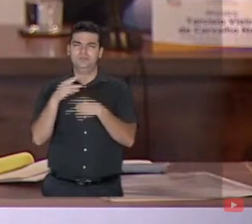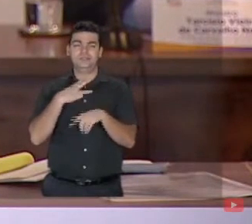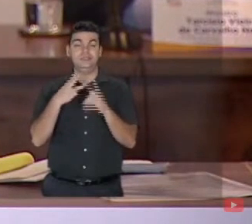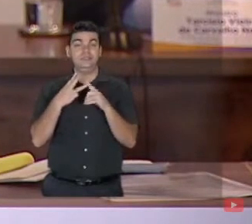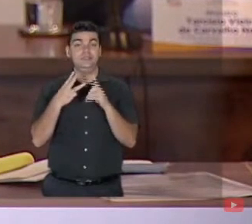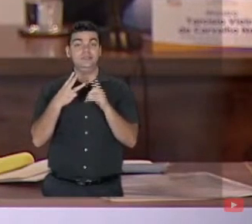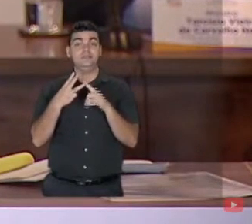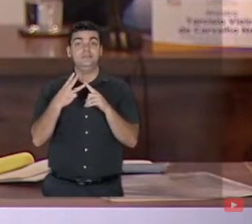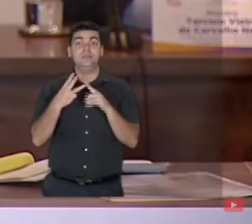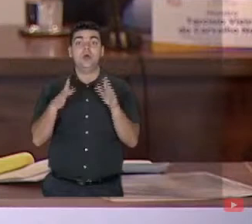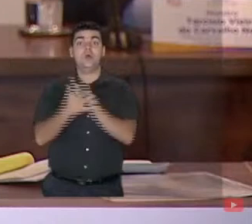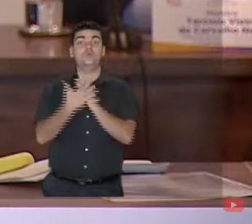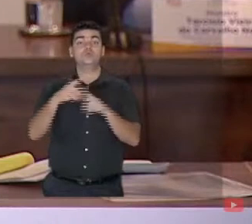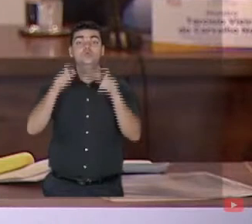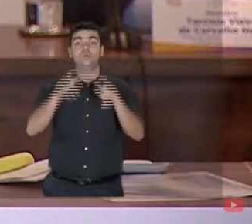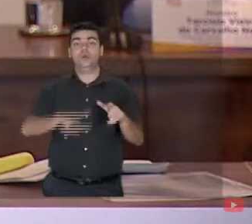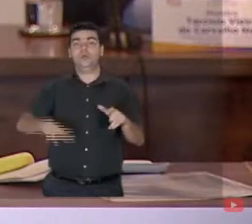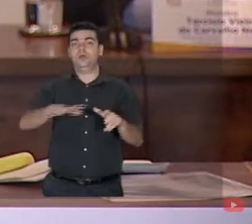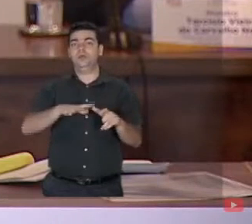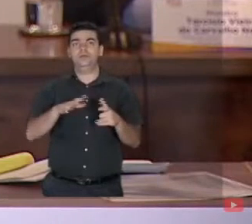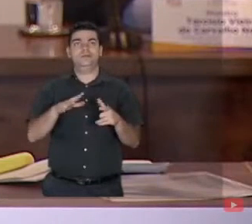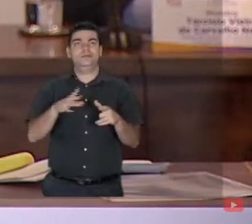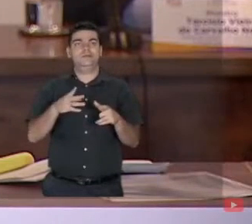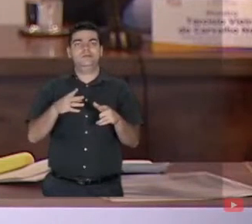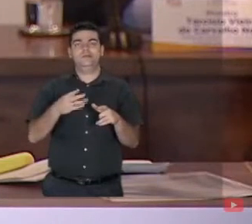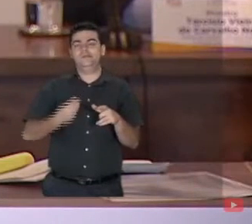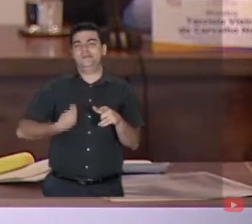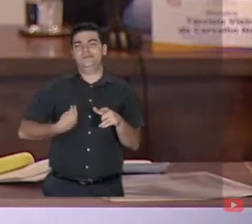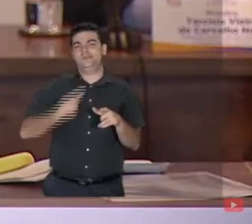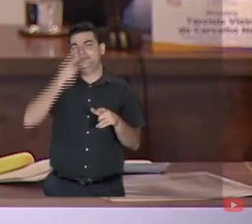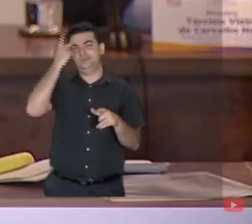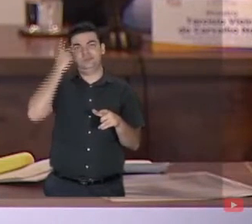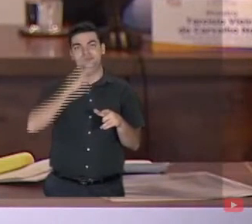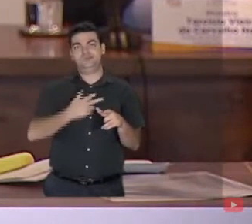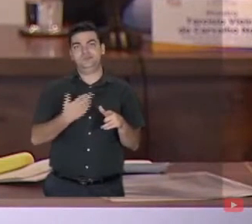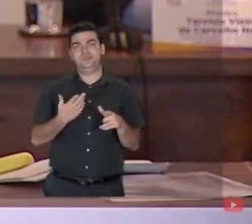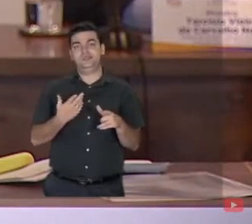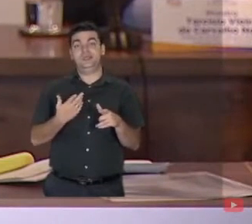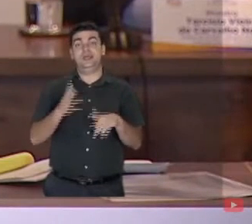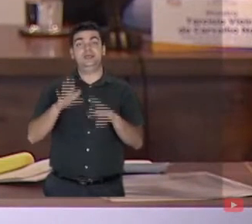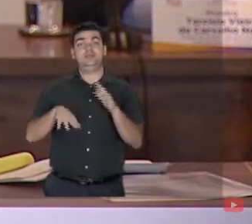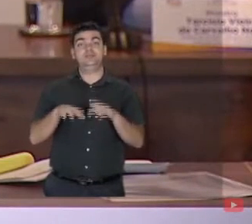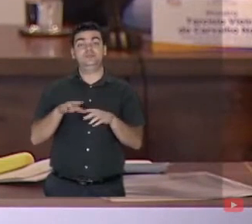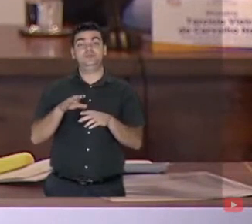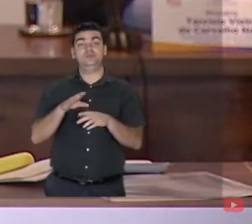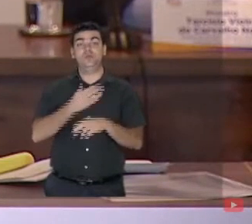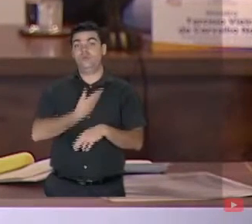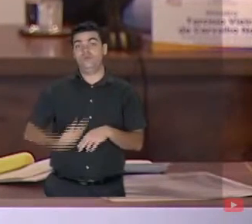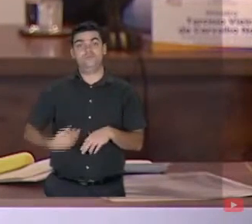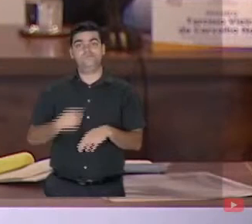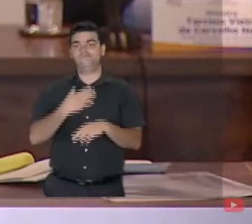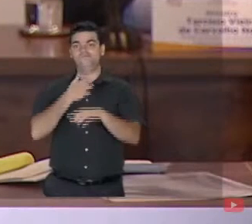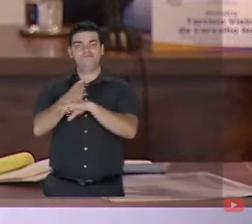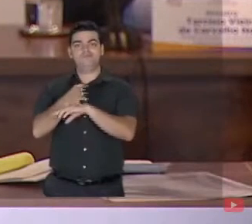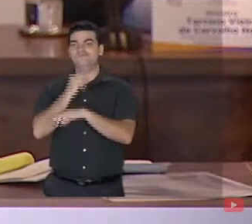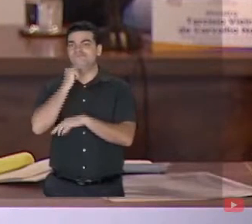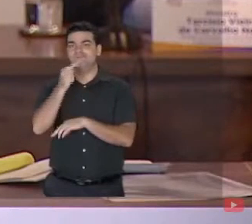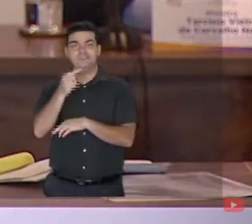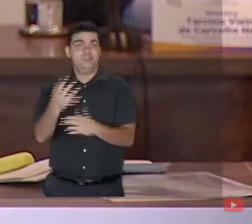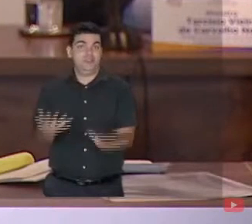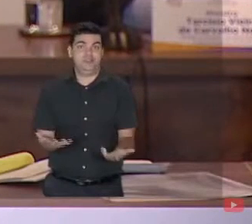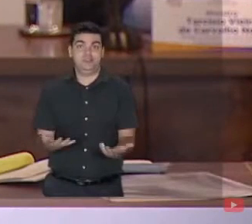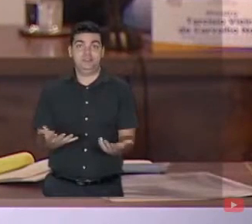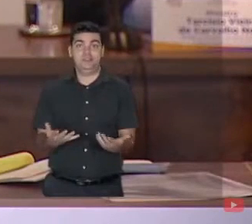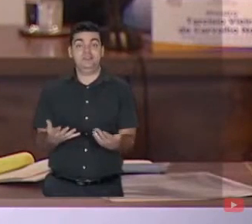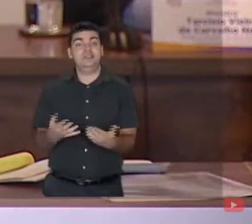a situação de espaços na vida brasileira em que o Estado não chega e, portanto, o